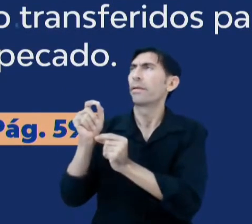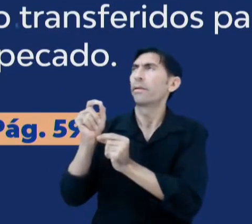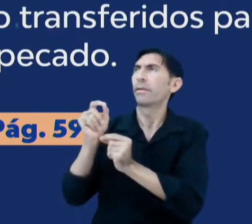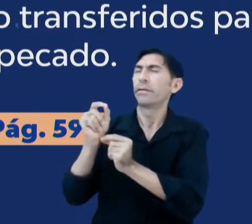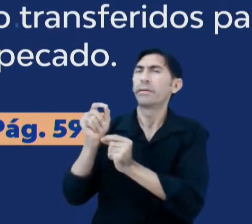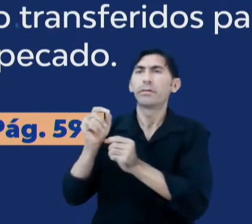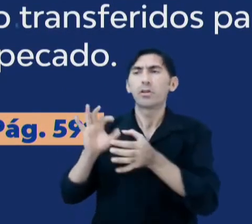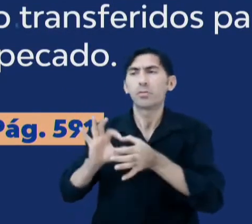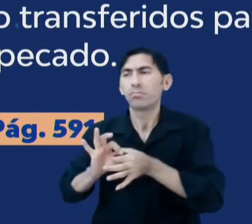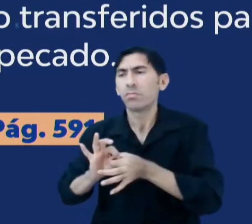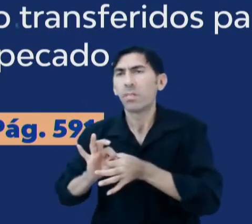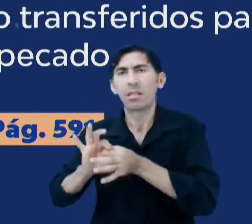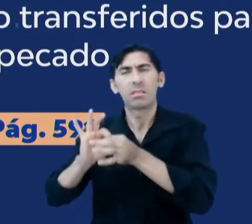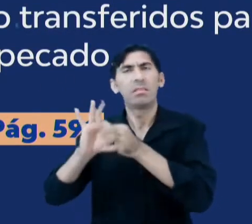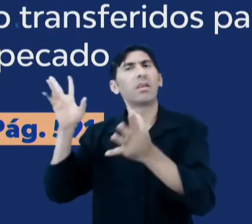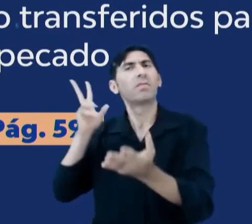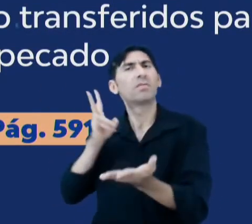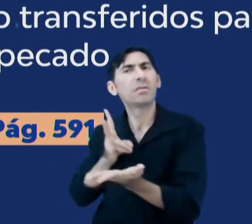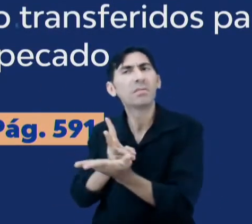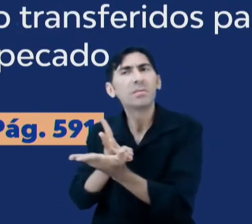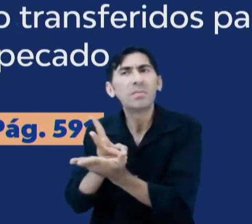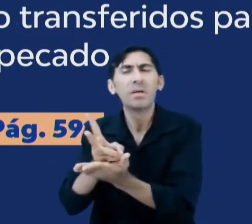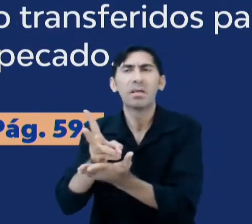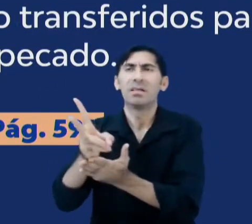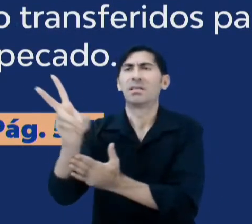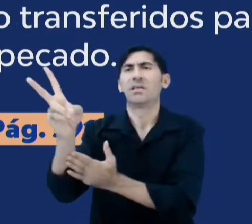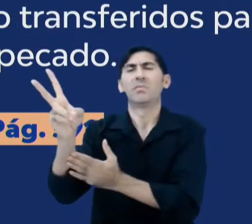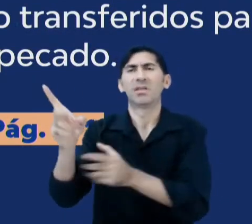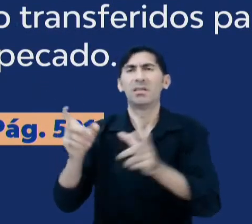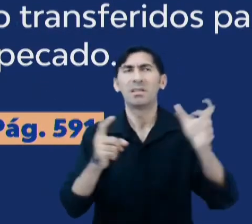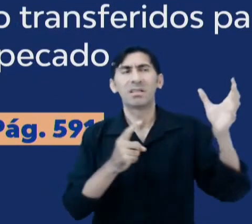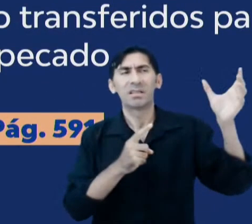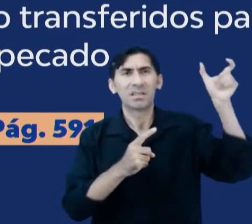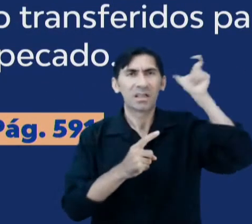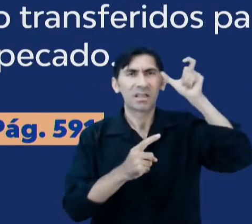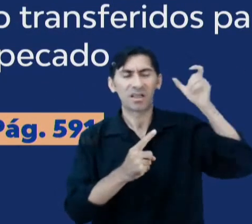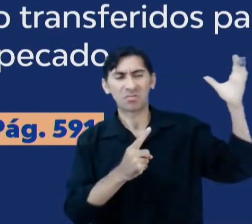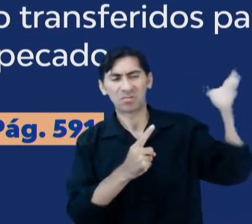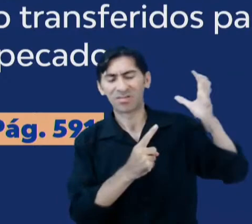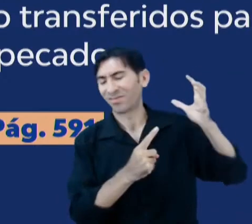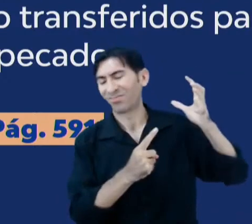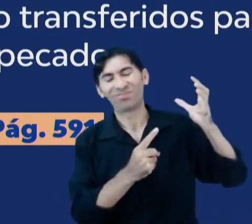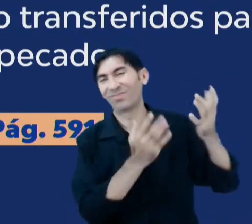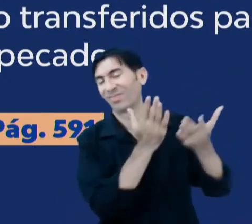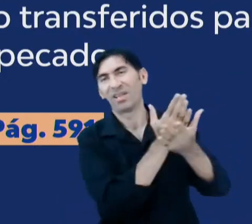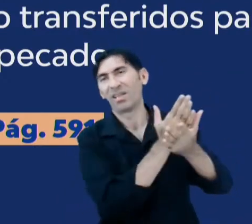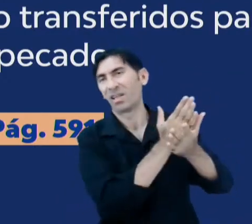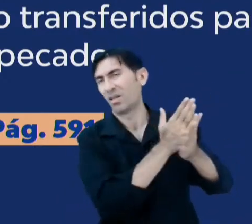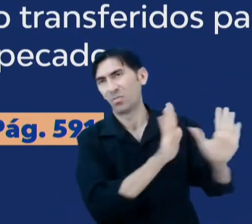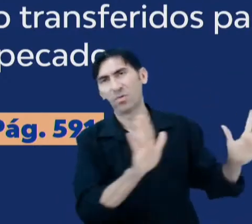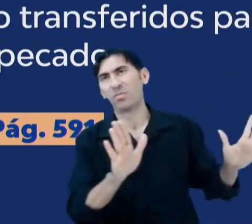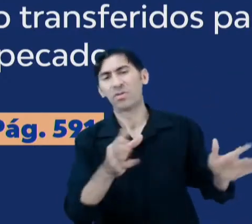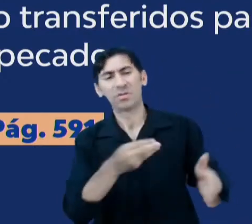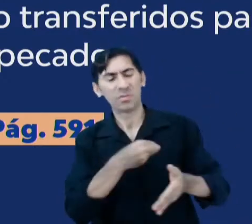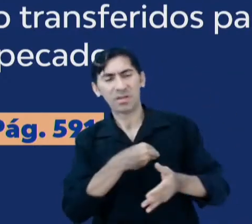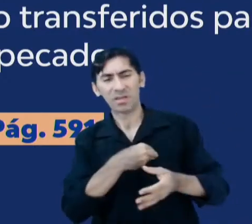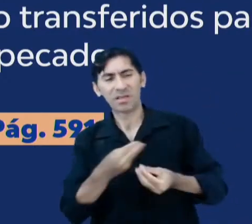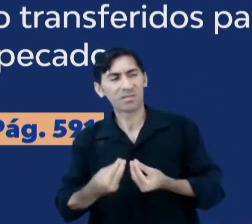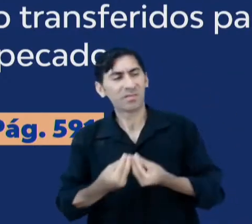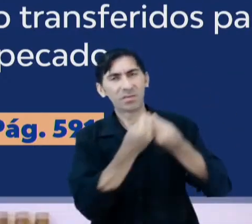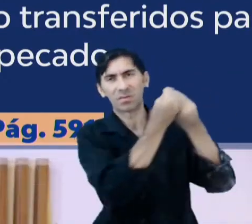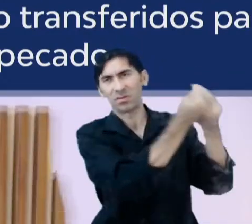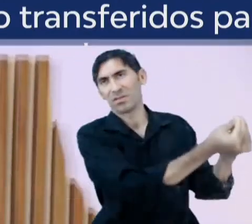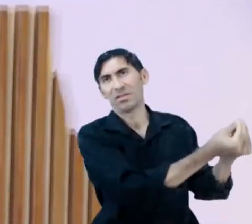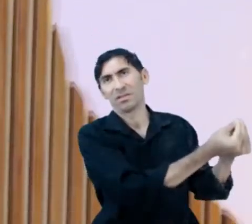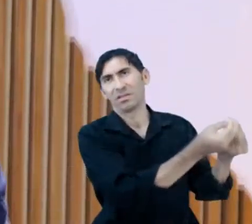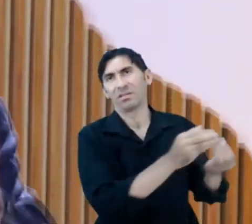eternamente livres dos enganos de Satanás. Seus pecados são transferidos para o originador do pecado. Irmão, nessa ocasião, o povo de